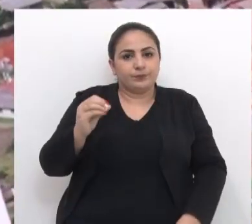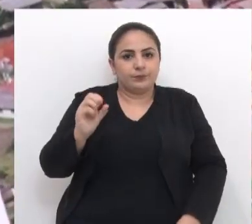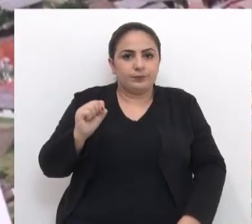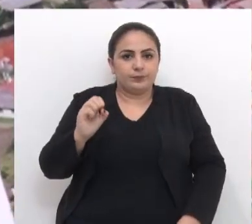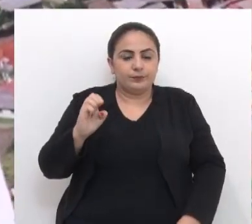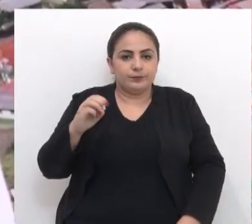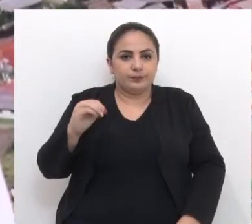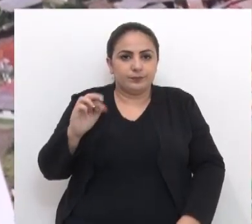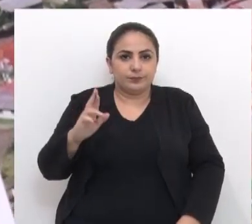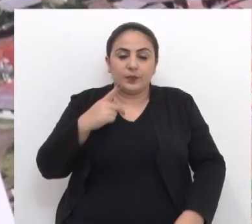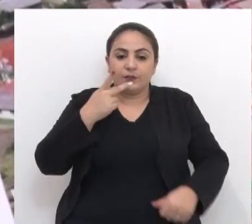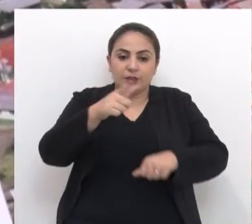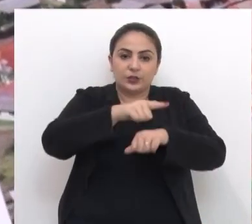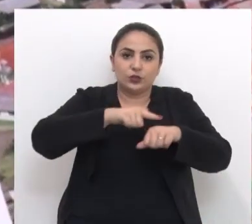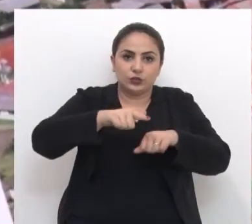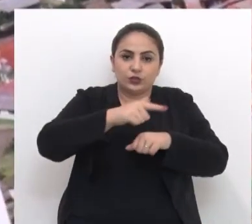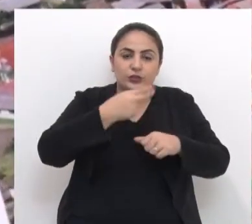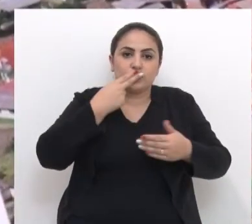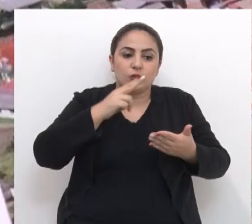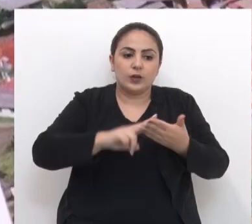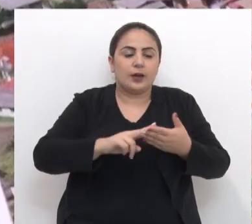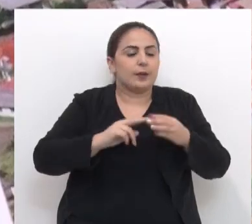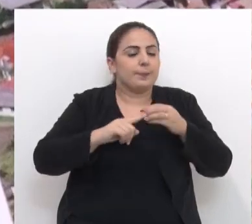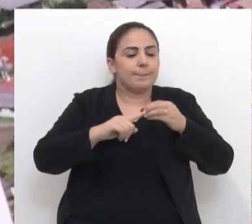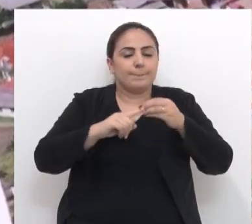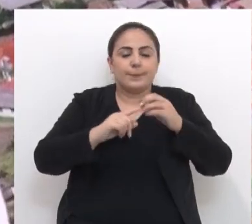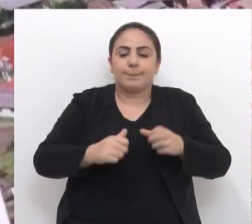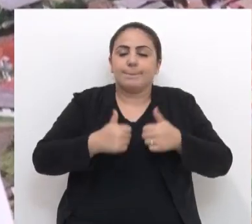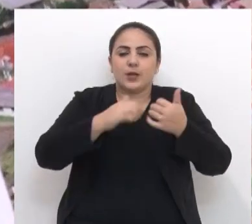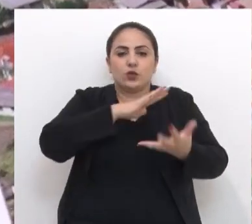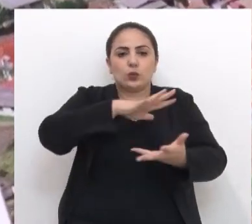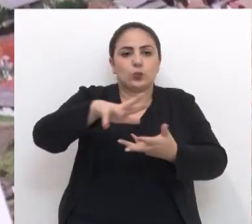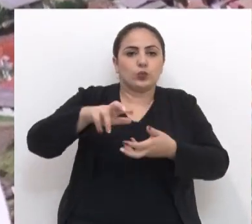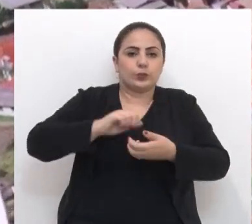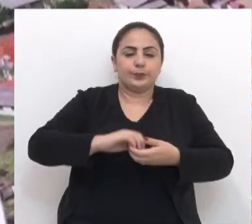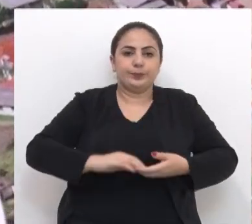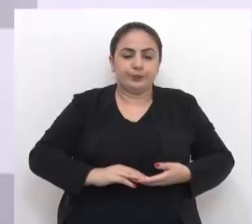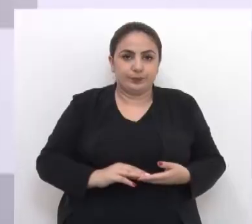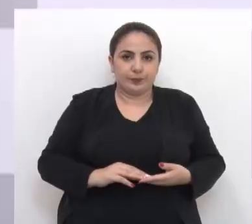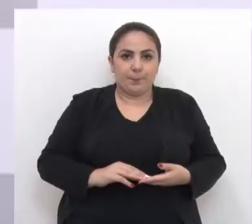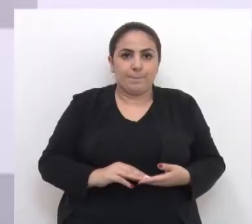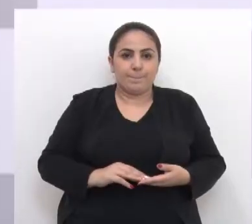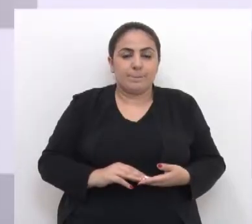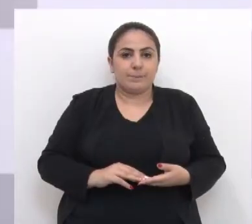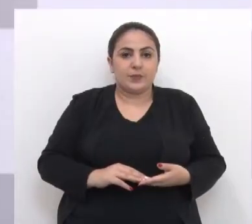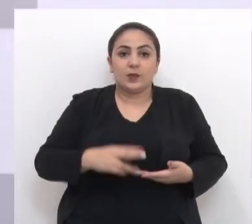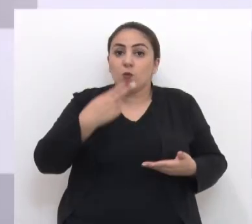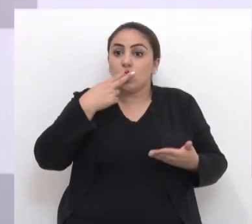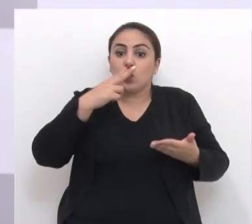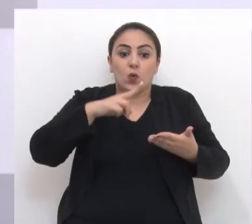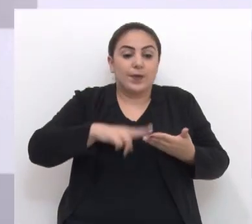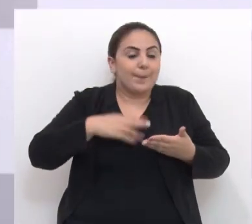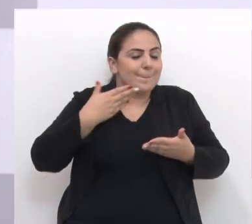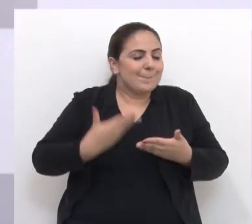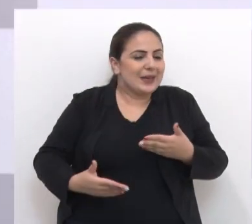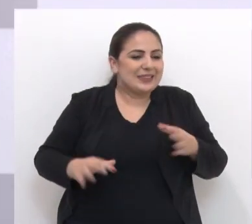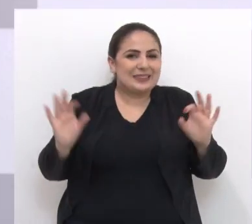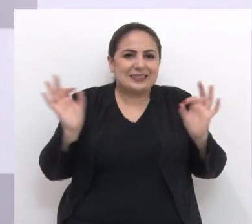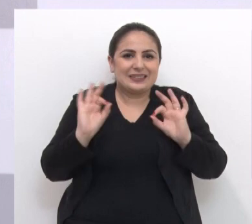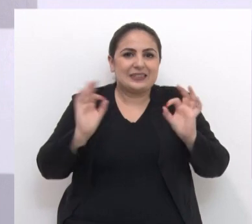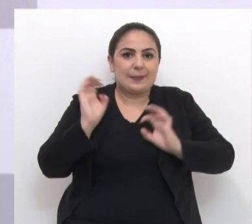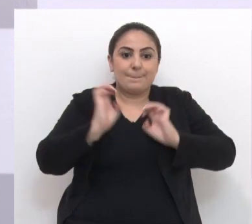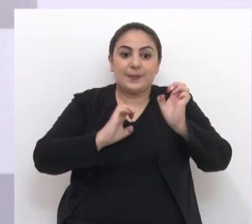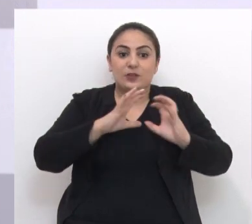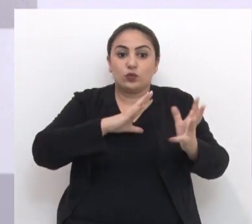Josemar Lara rebateu que a logística dos Correios é uma das melhores do mundo. O Correio não perde para empresa de